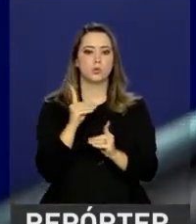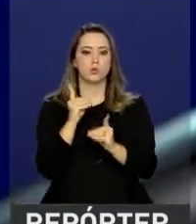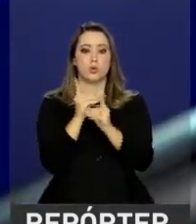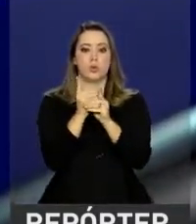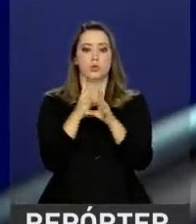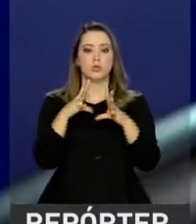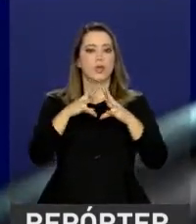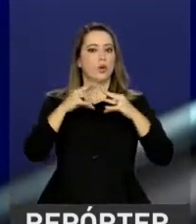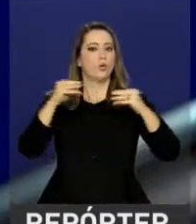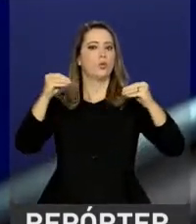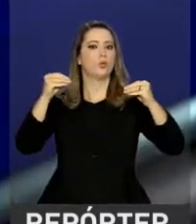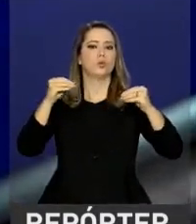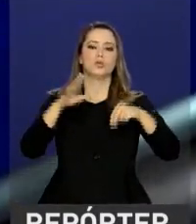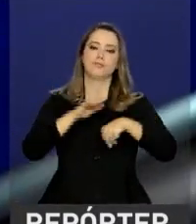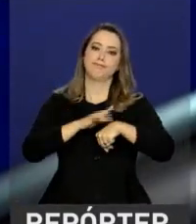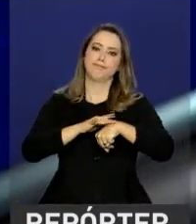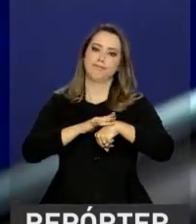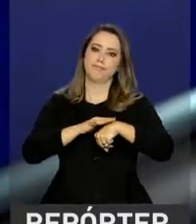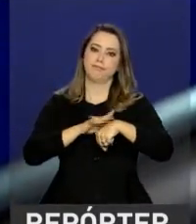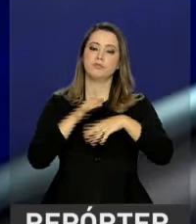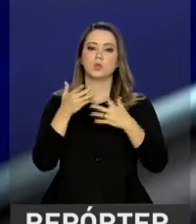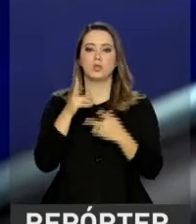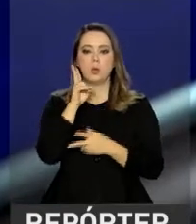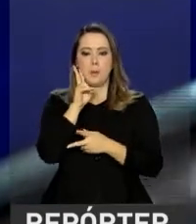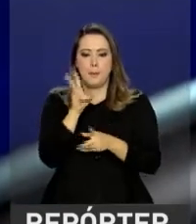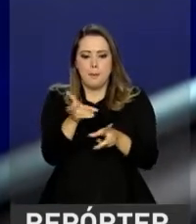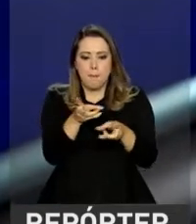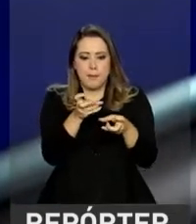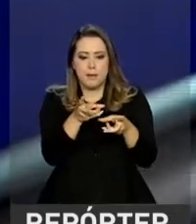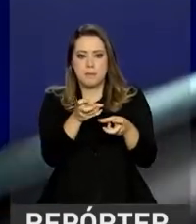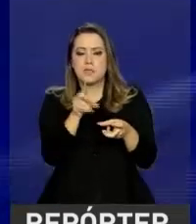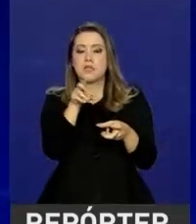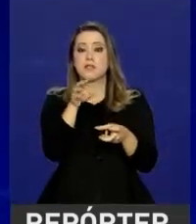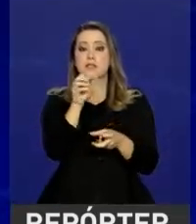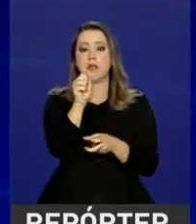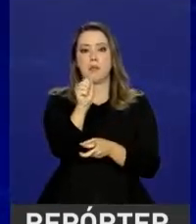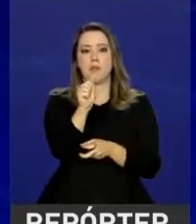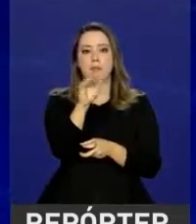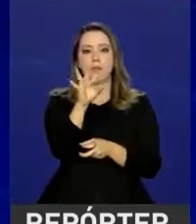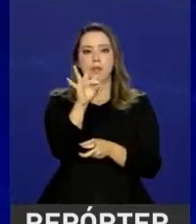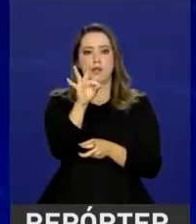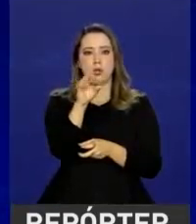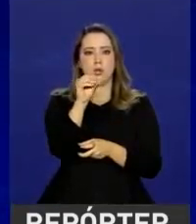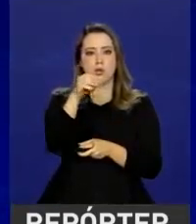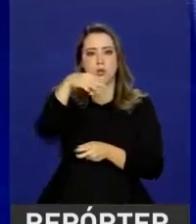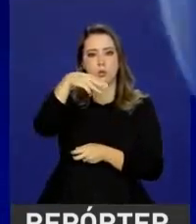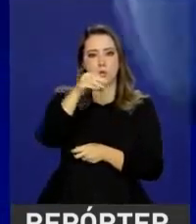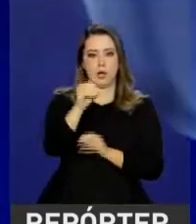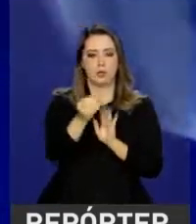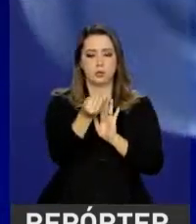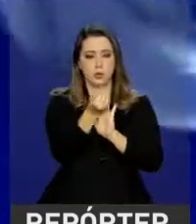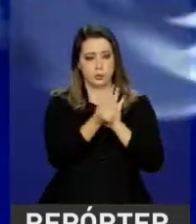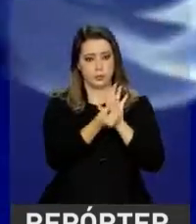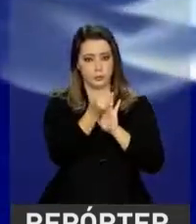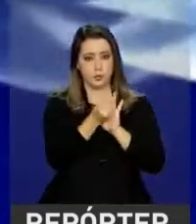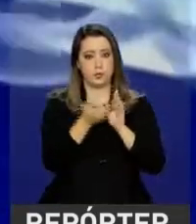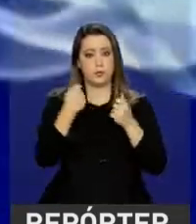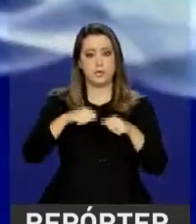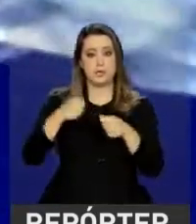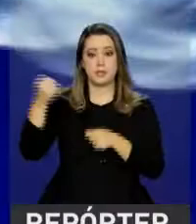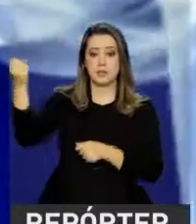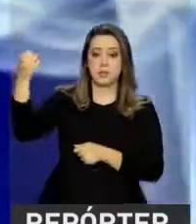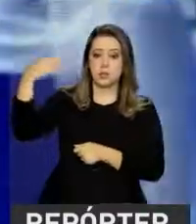para doenças uma das formas para enxergar a estrutura de um átomo é usando a luz síncrotron um tipo de radiação